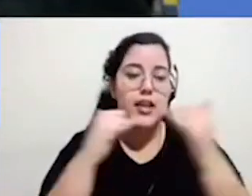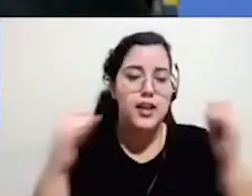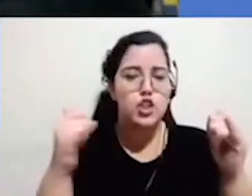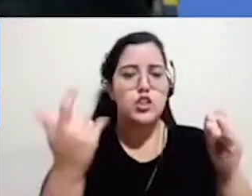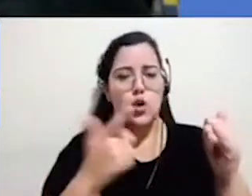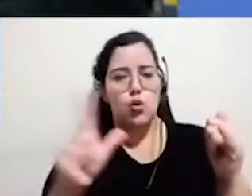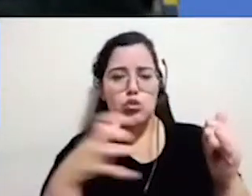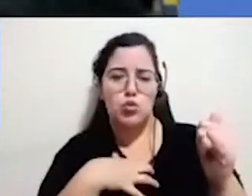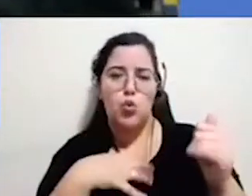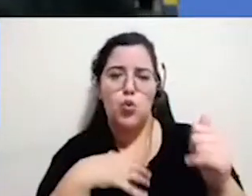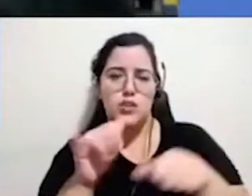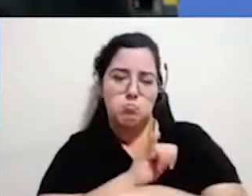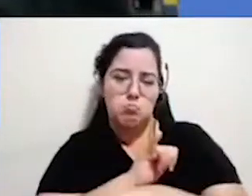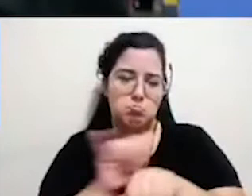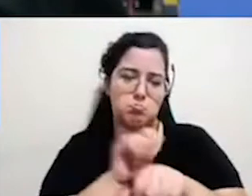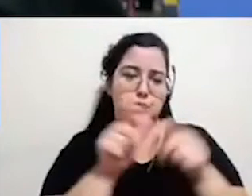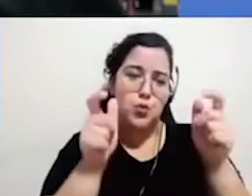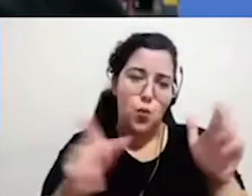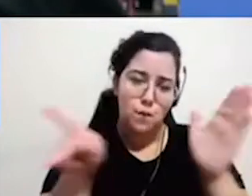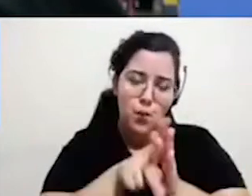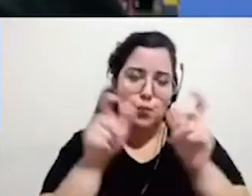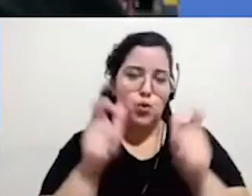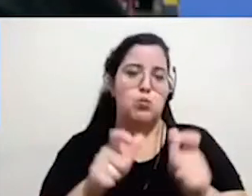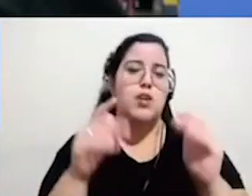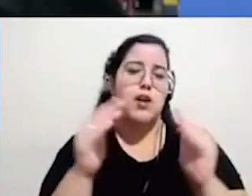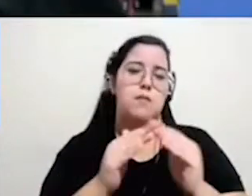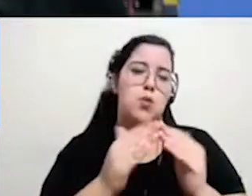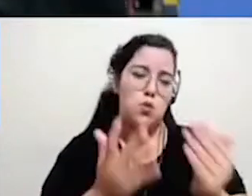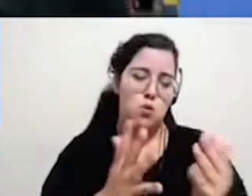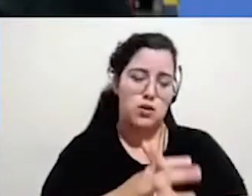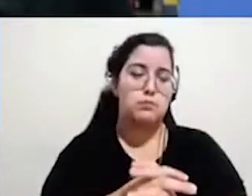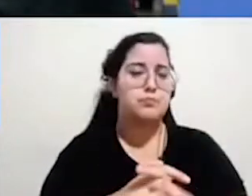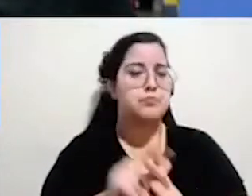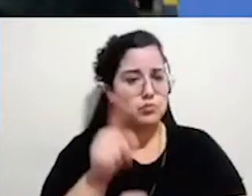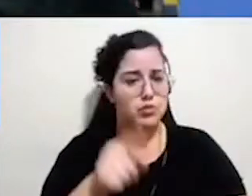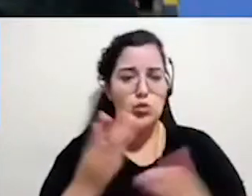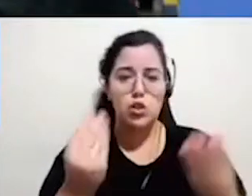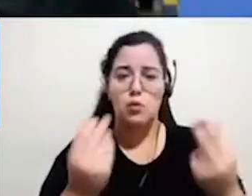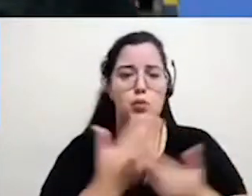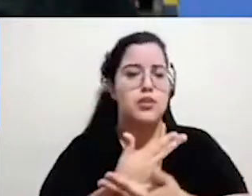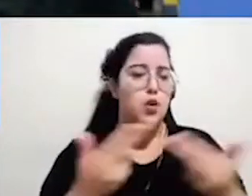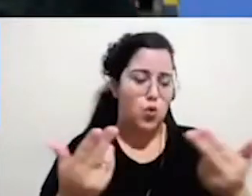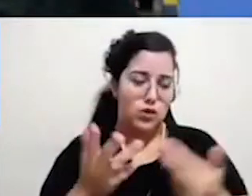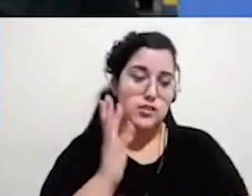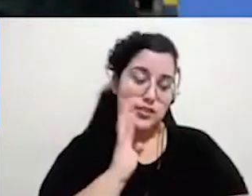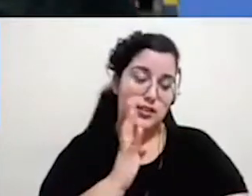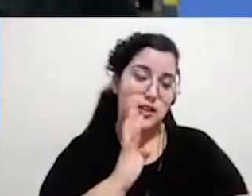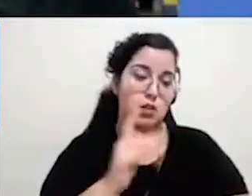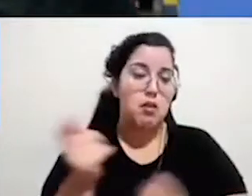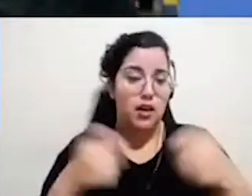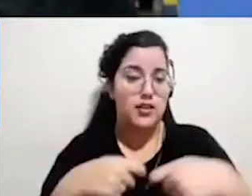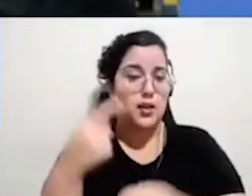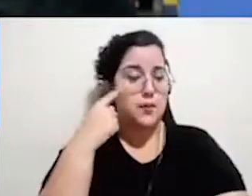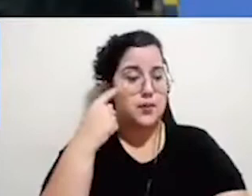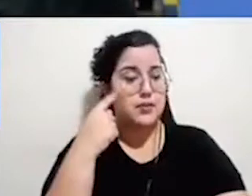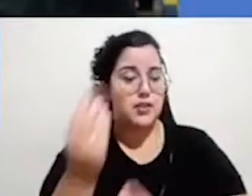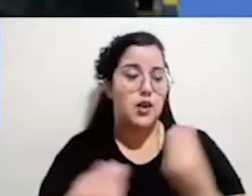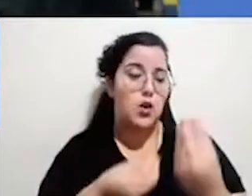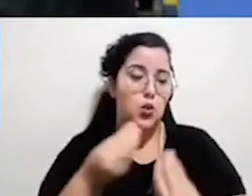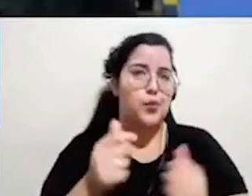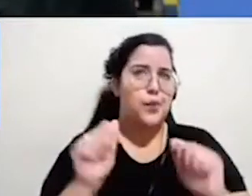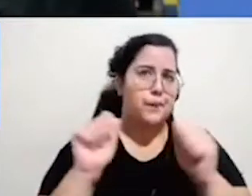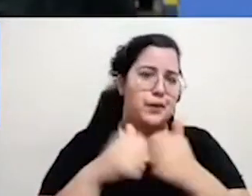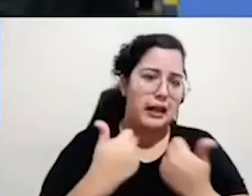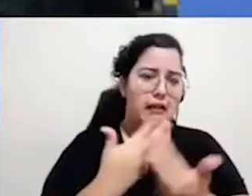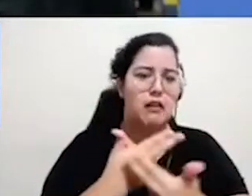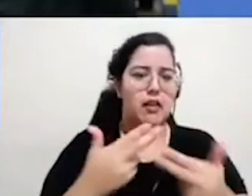coisas todas, na localidade em que eles estão. Então, assim, é muito rico, e eles vão poder pensar para a padaria,